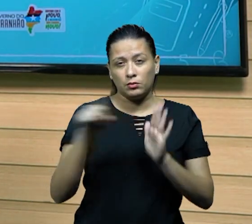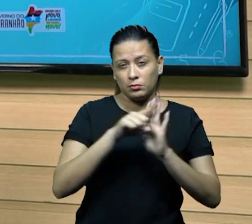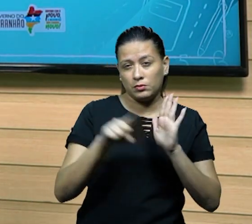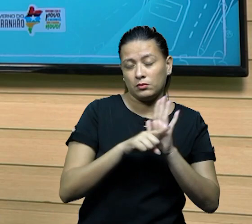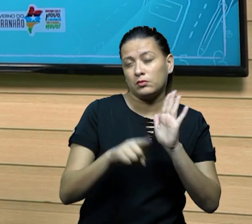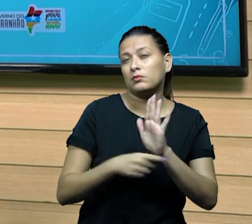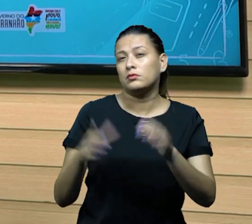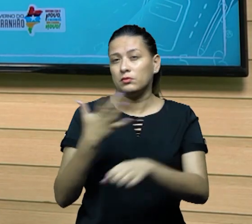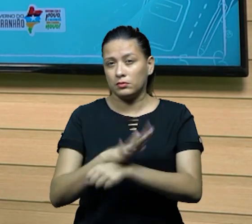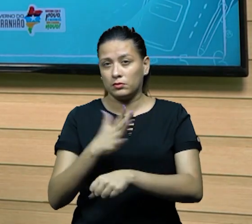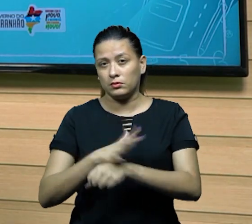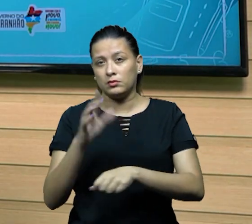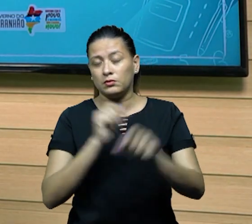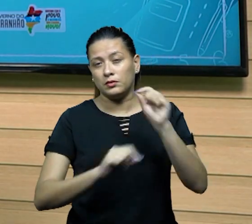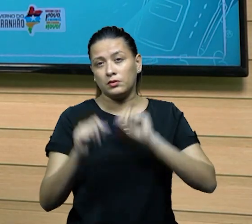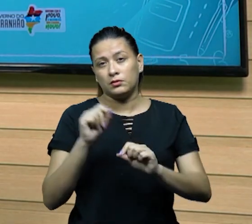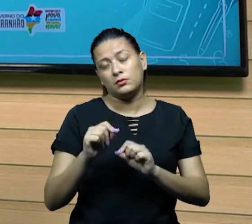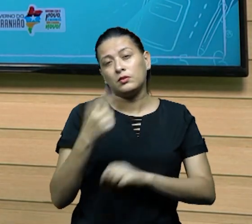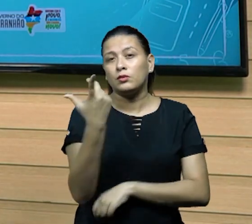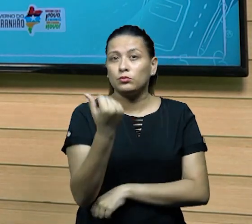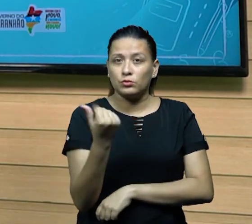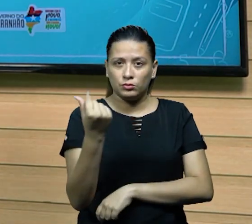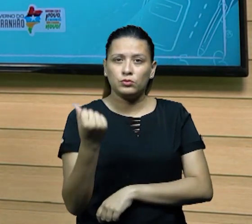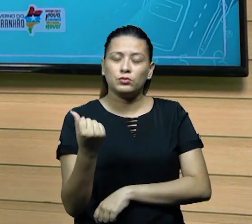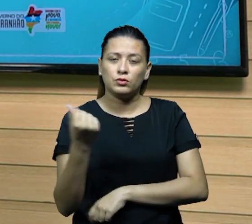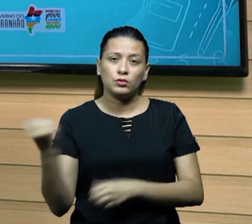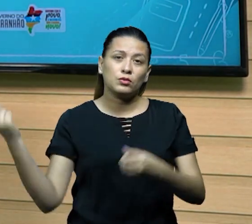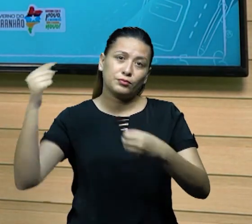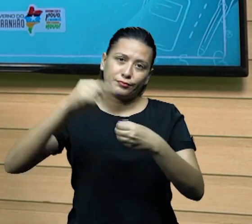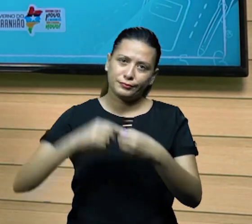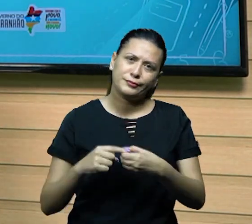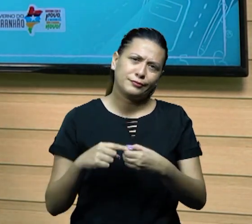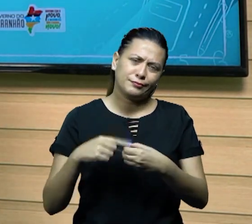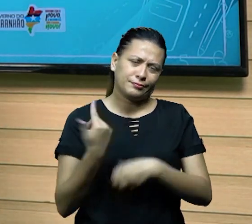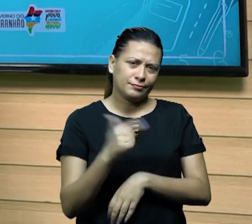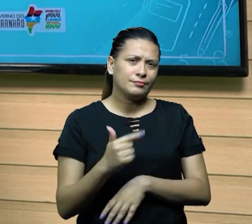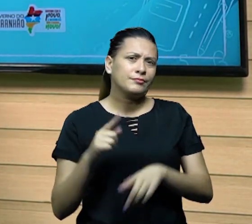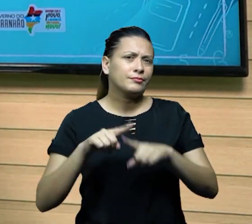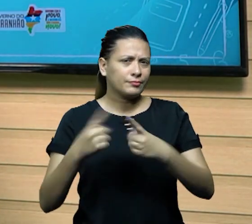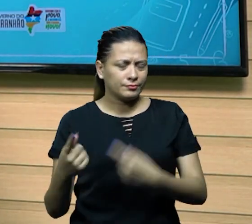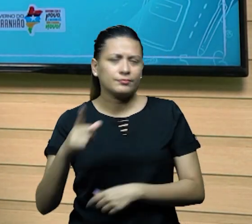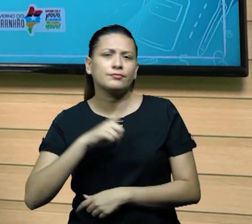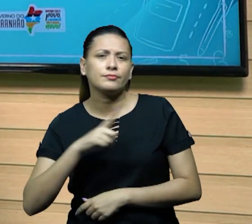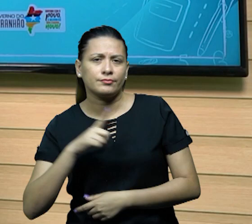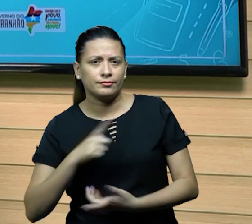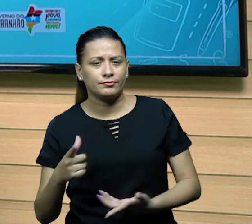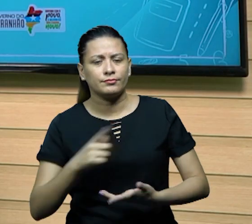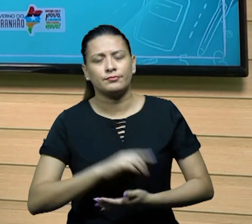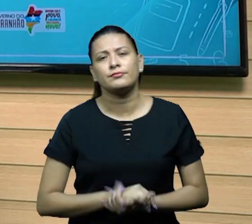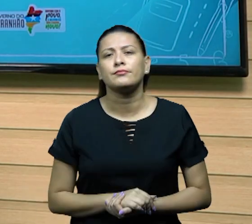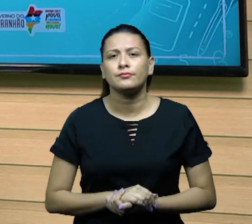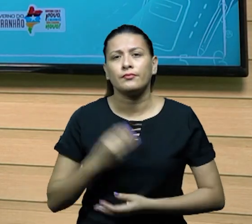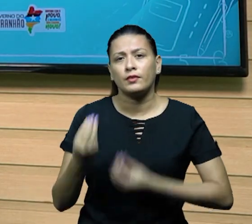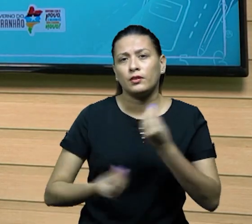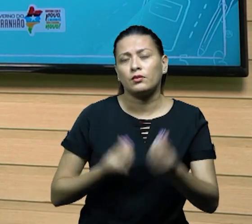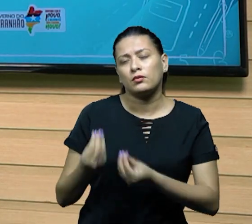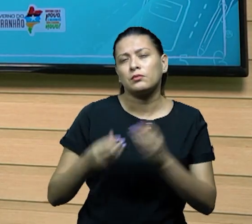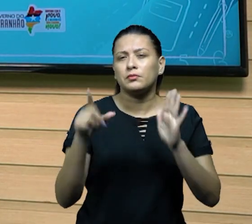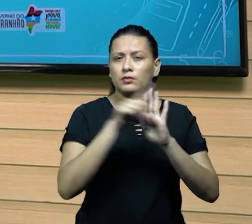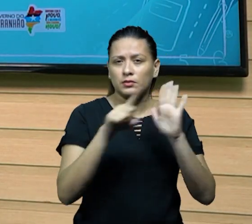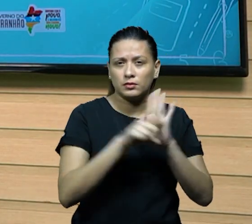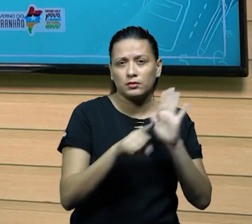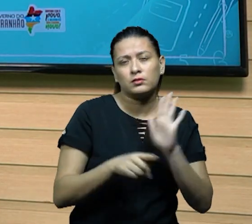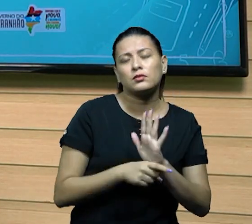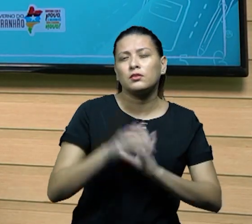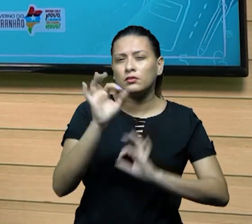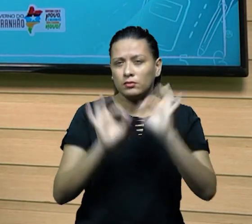o programa de treinamento como simplesmente um custo, algo que não vai dar retorno, mas se dá retorno. Agora, para ter esse retorno, eu preciso fazer